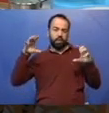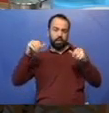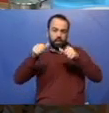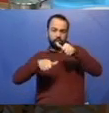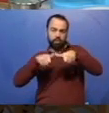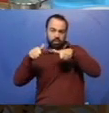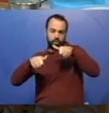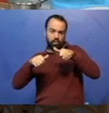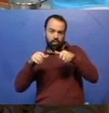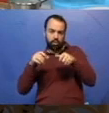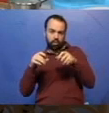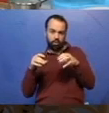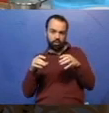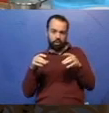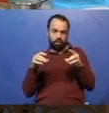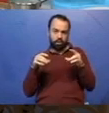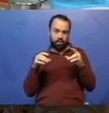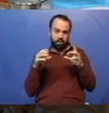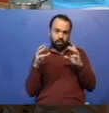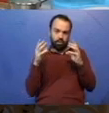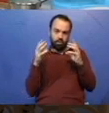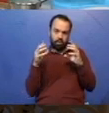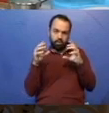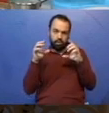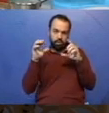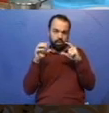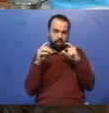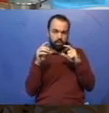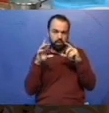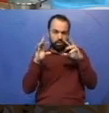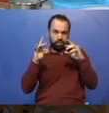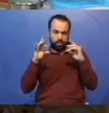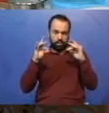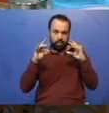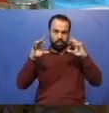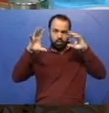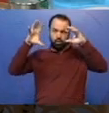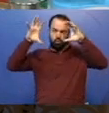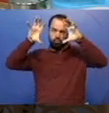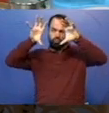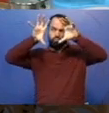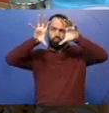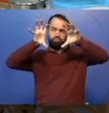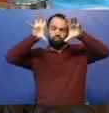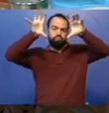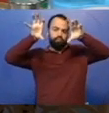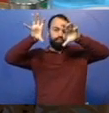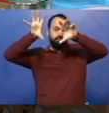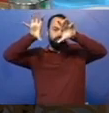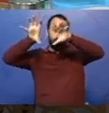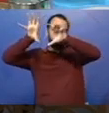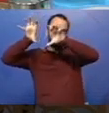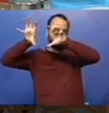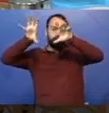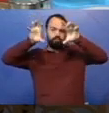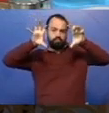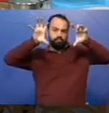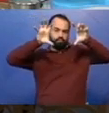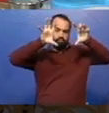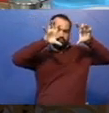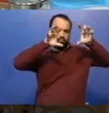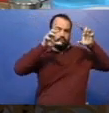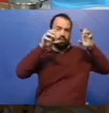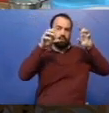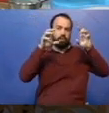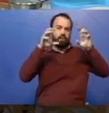transforma em gotículas de água ou também em cristais de gelo. E aí as nuvens vão ficando carregadas dessas gotículas